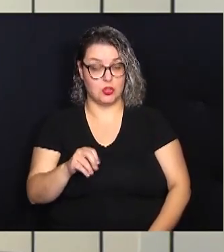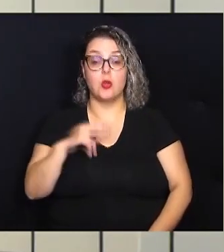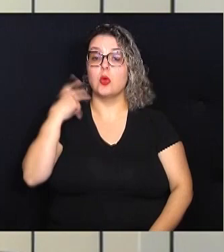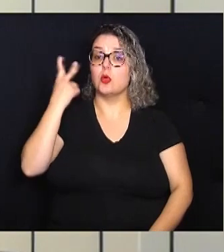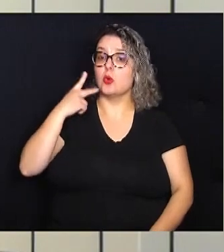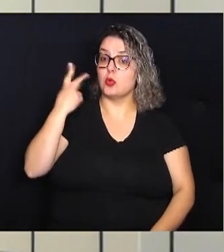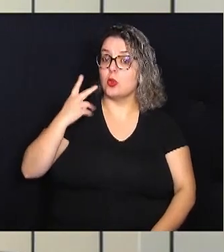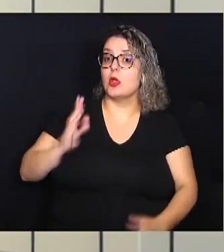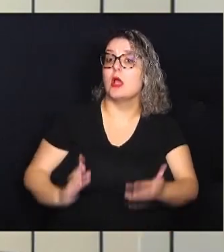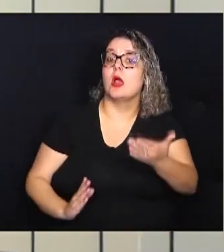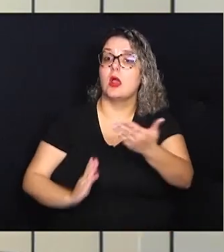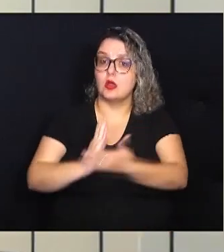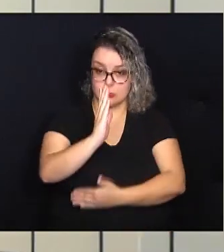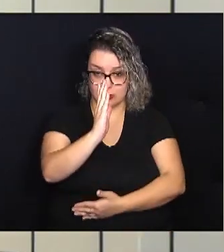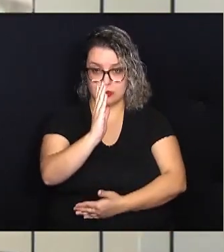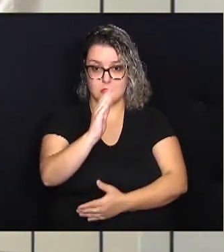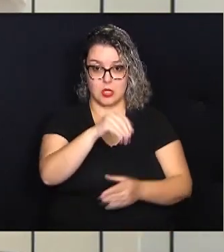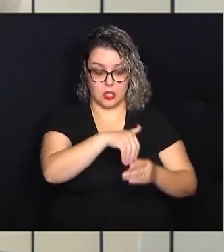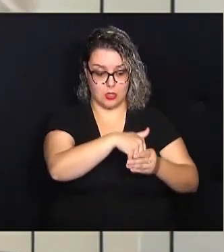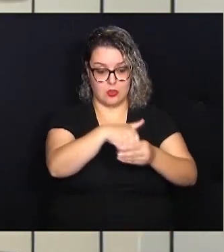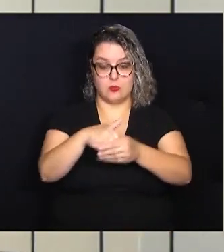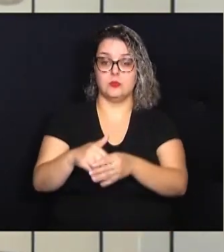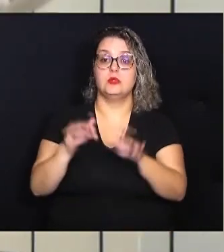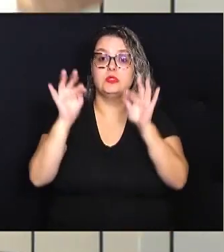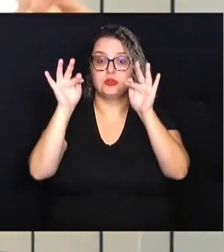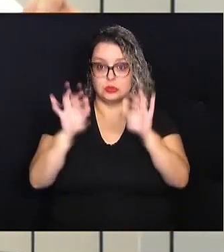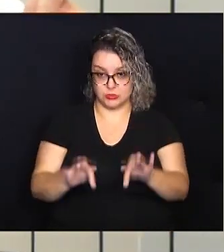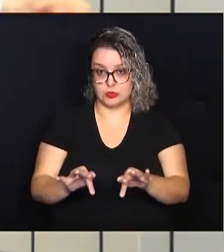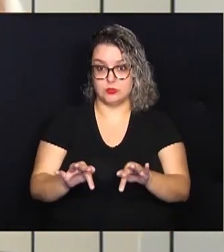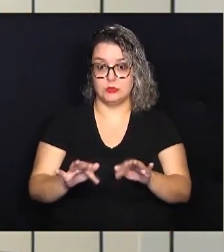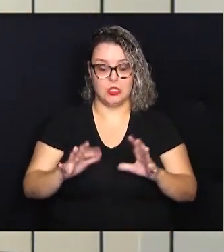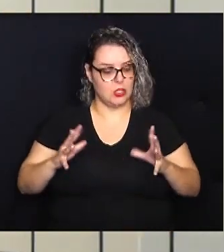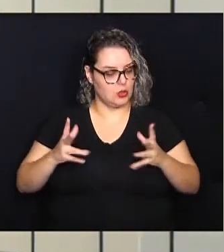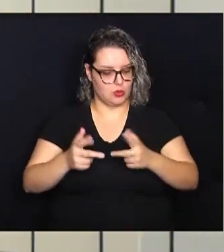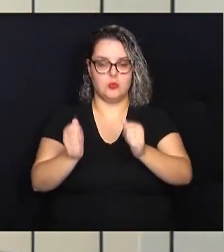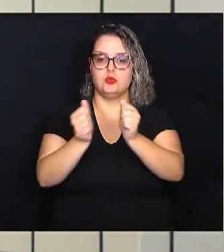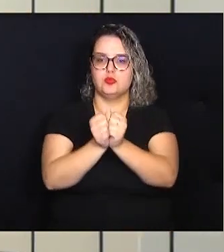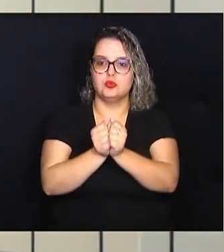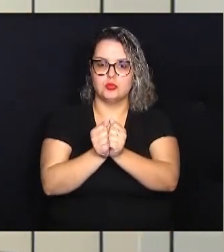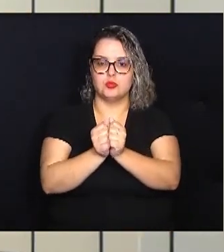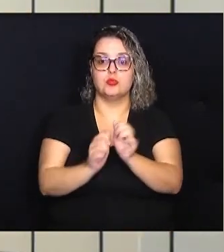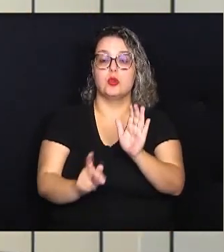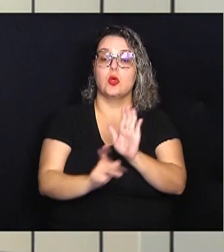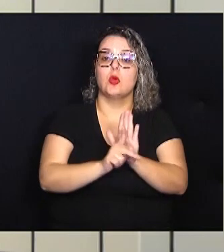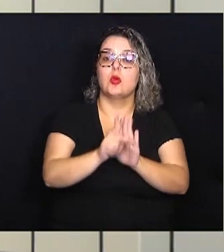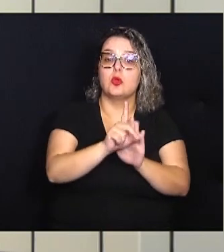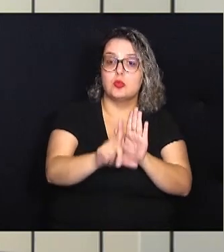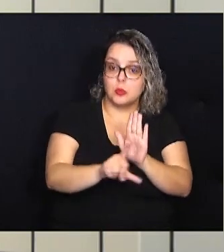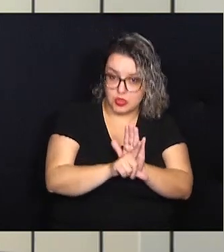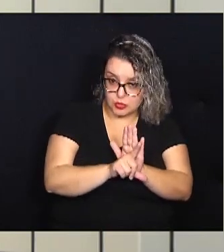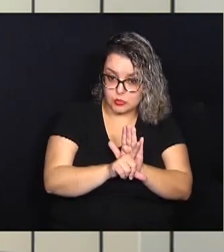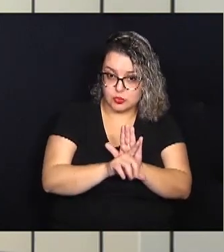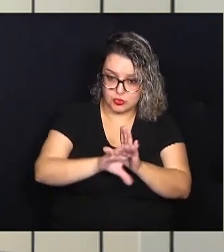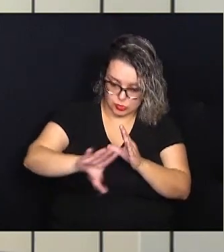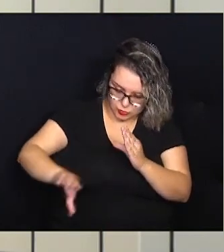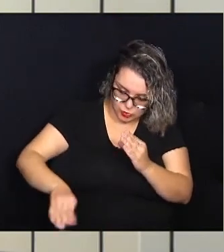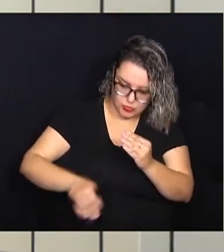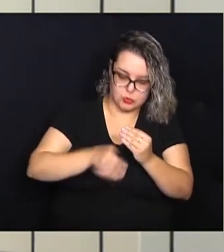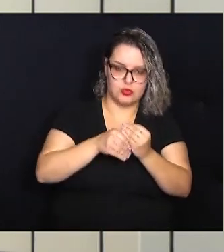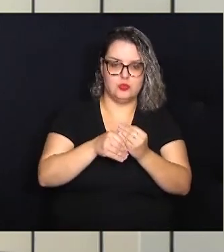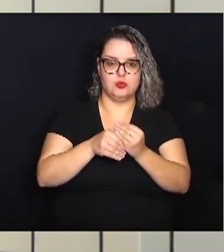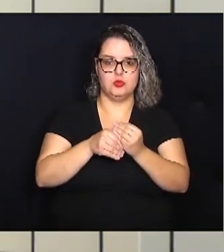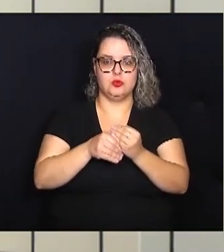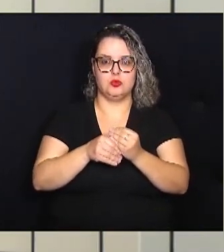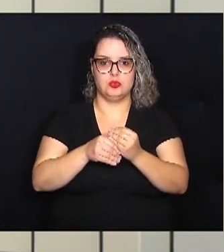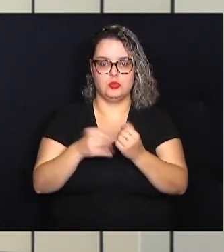vereadores aprovaram em votação final e por unanimidade o projeto de lei substitutivo de